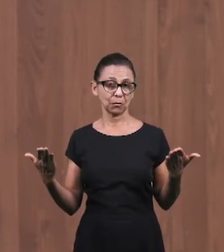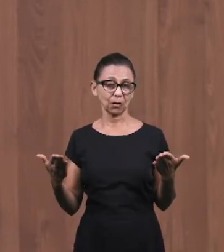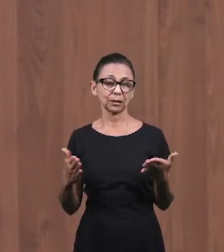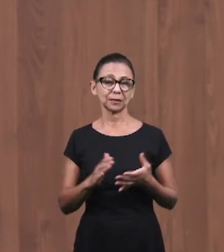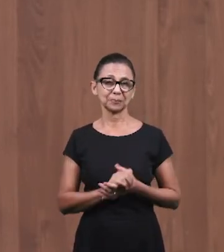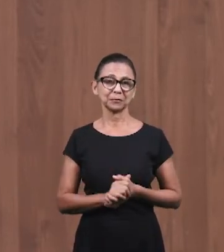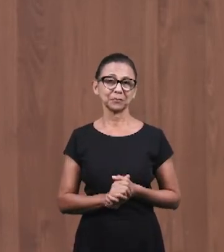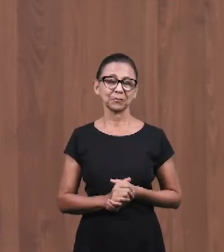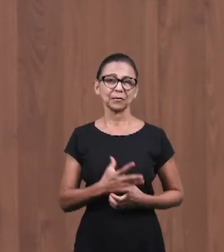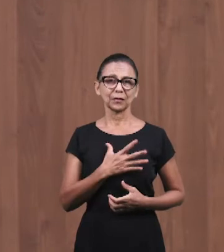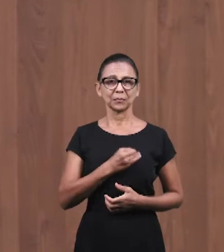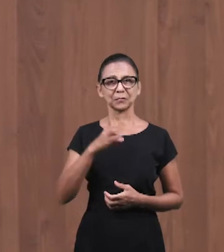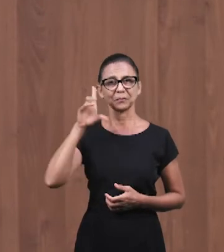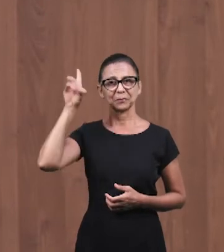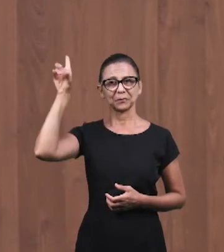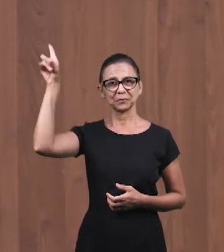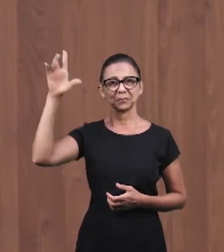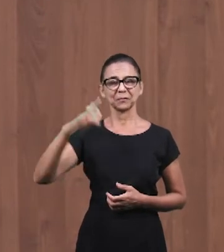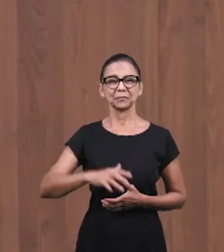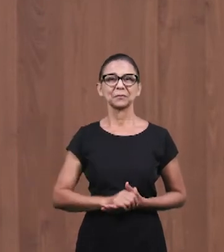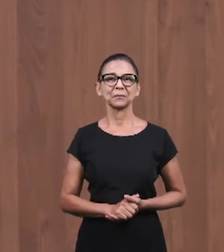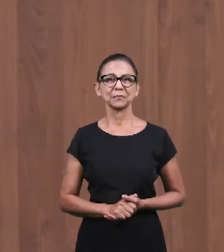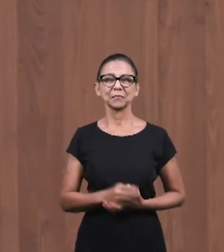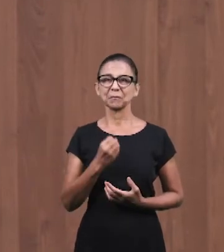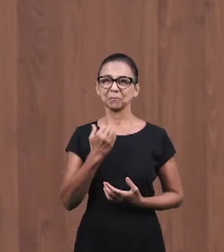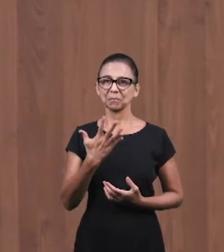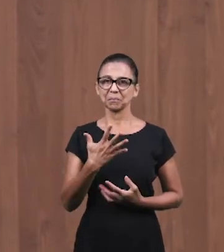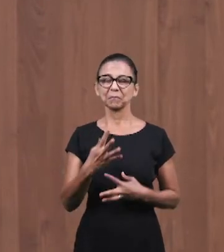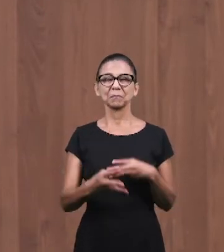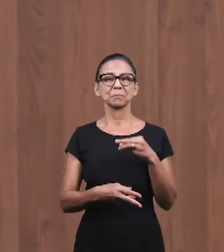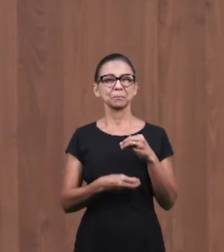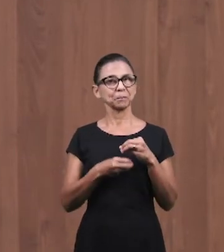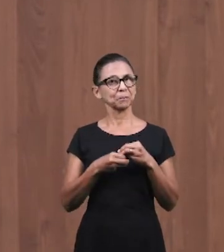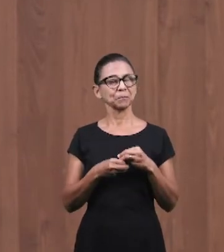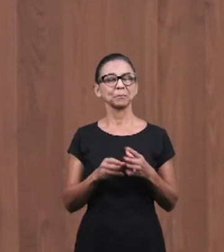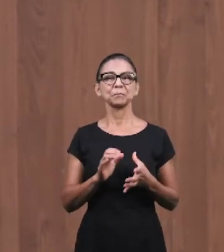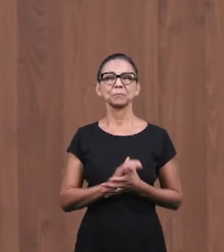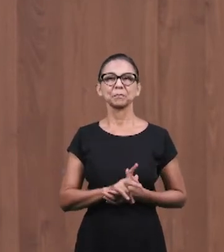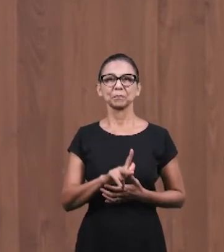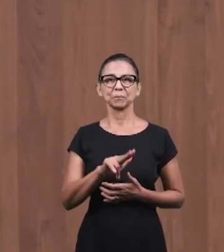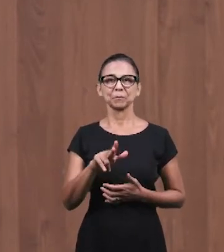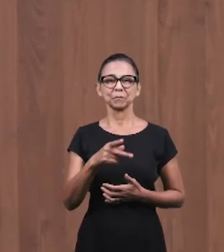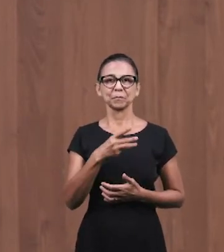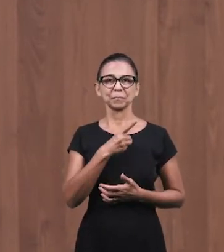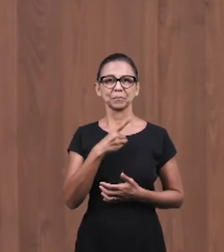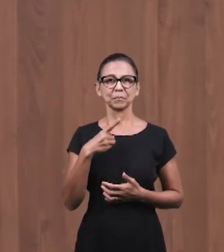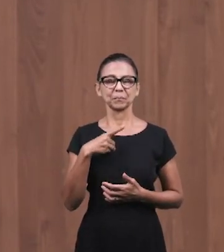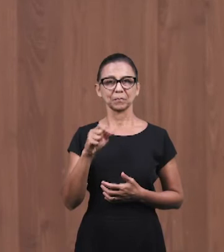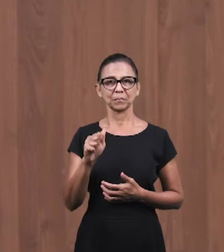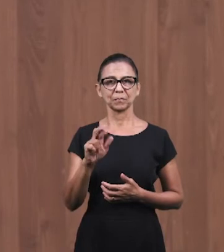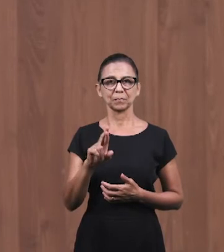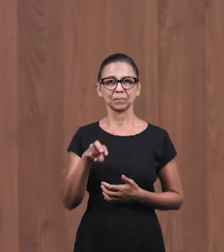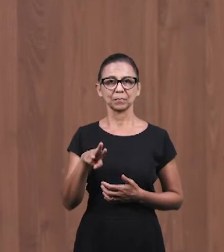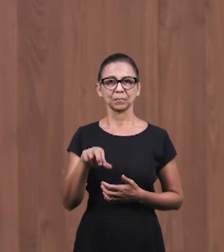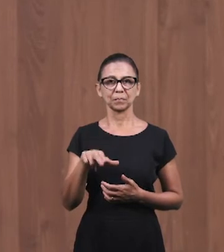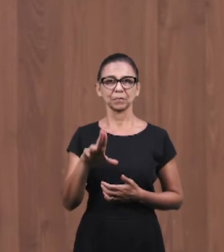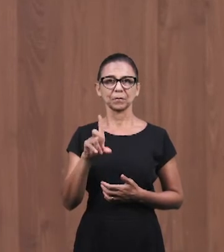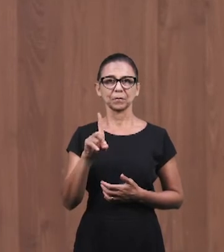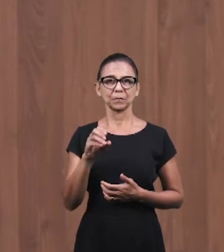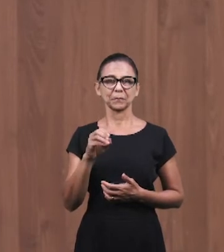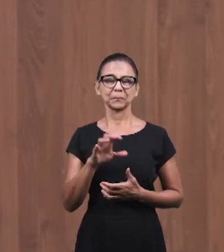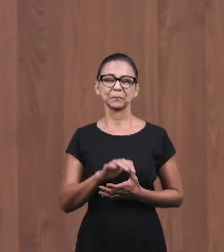Deus, mas nos tornamos filhos de Deus. Muito bem concluído aqui pelo nosso irmão diácono, irmão Armando.